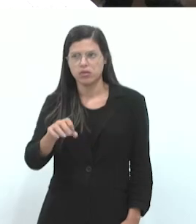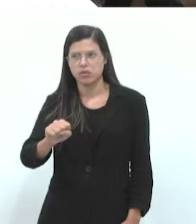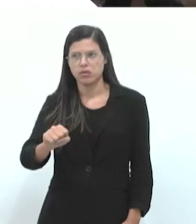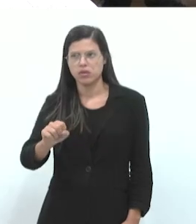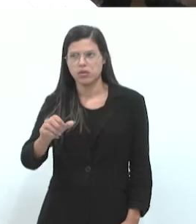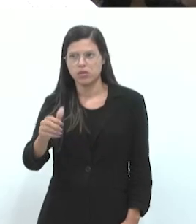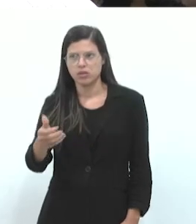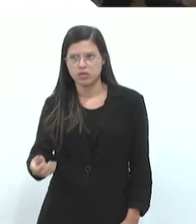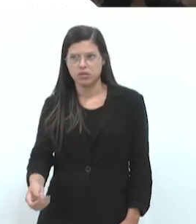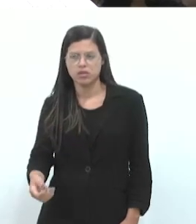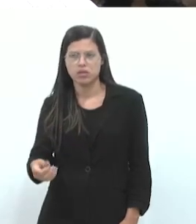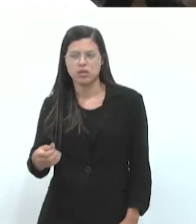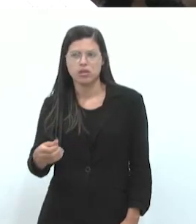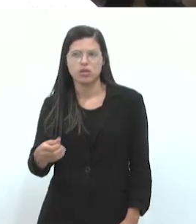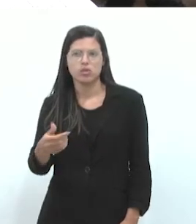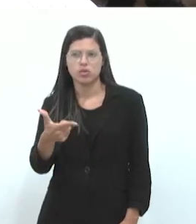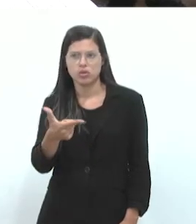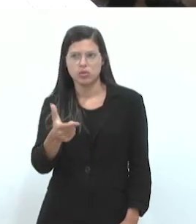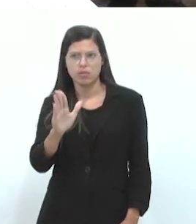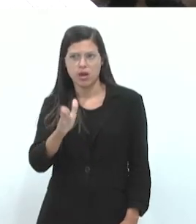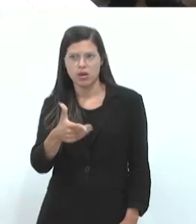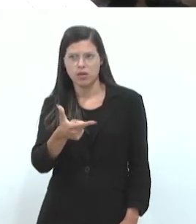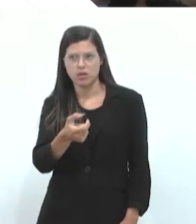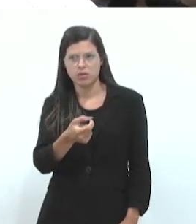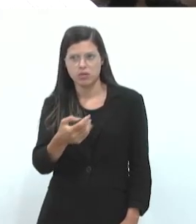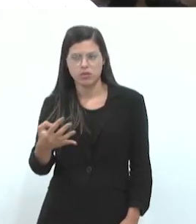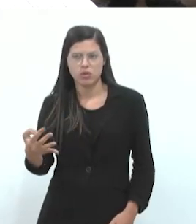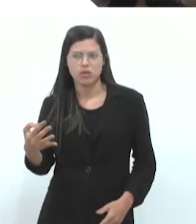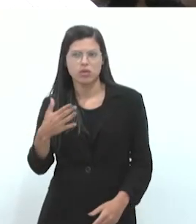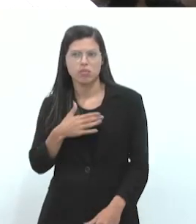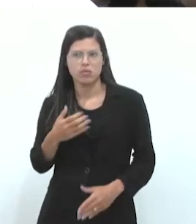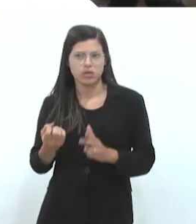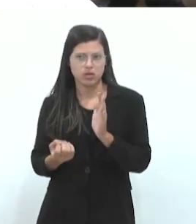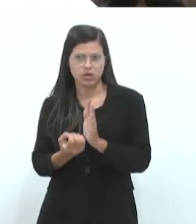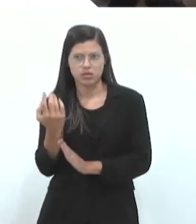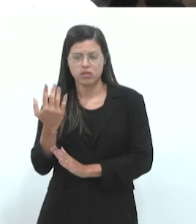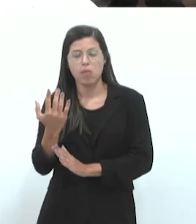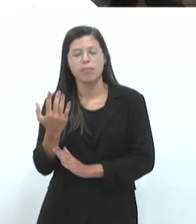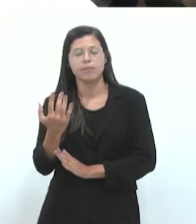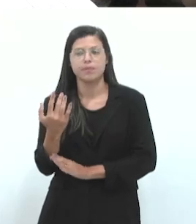10.486 de 2024, de minha autoria, que é a lei que cria